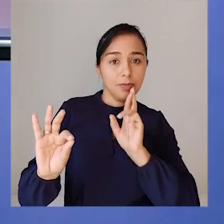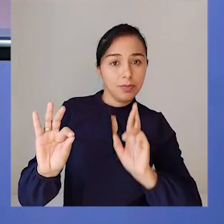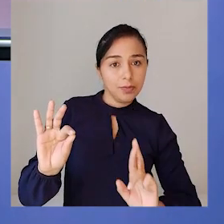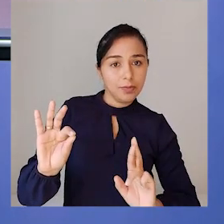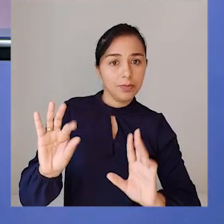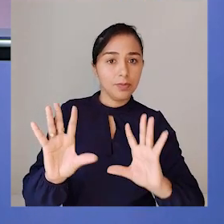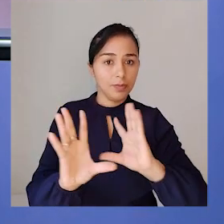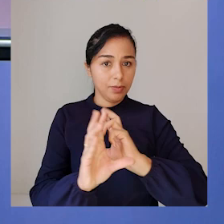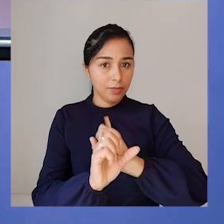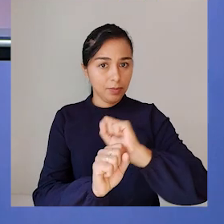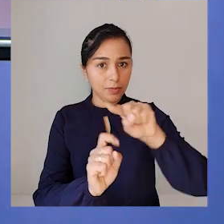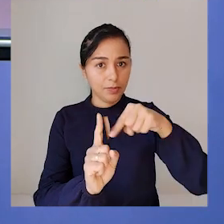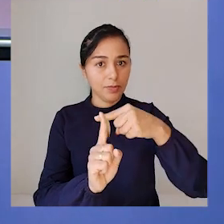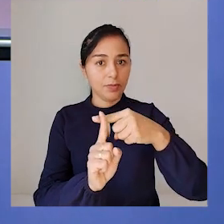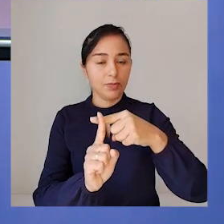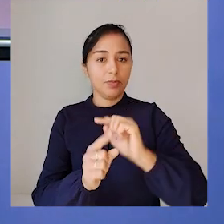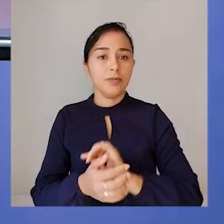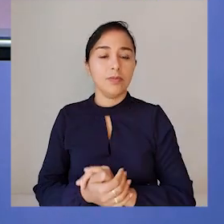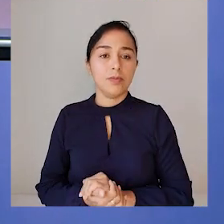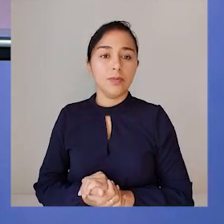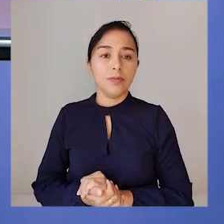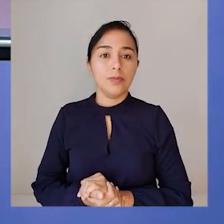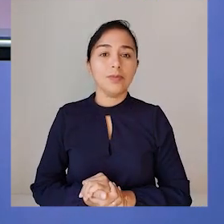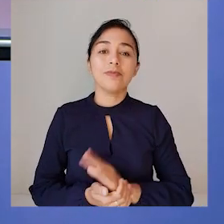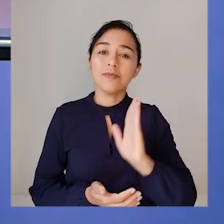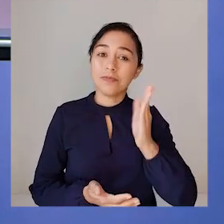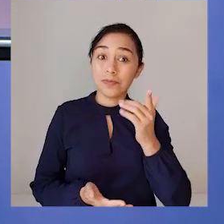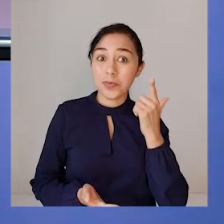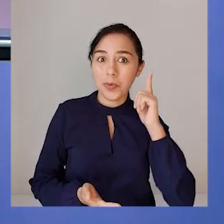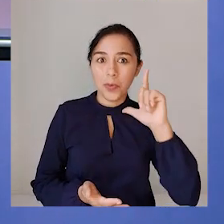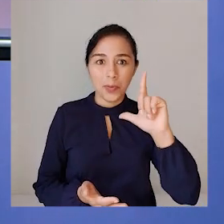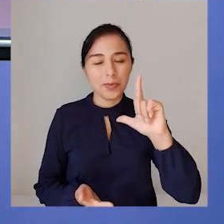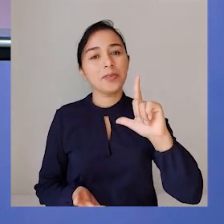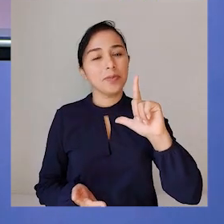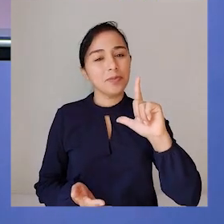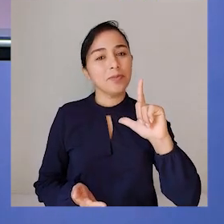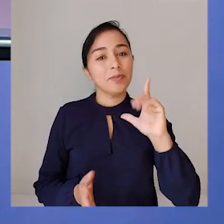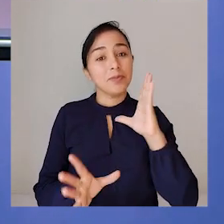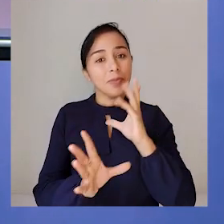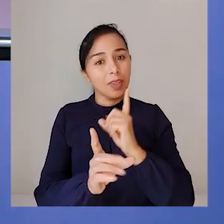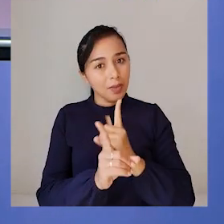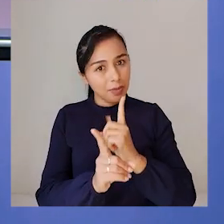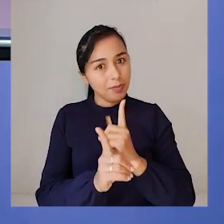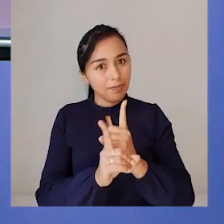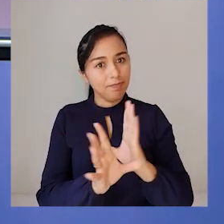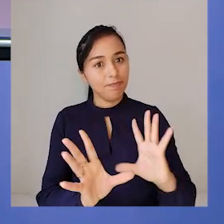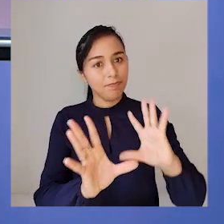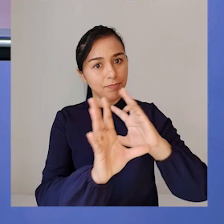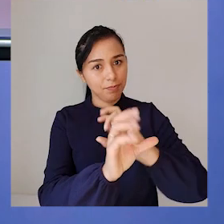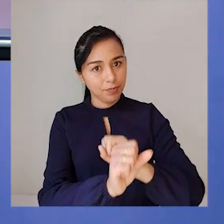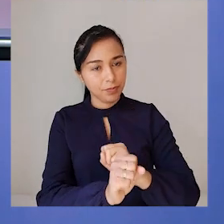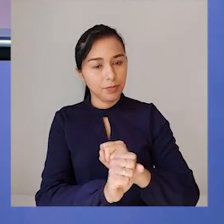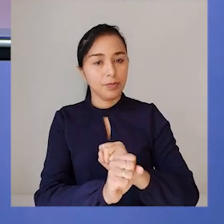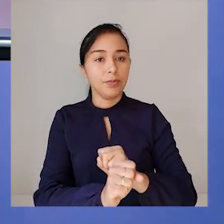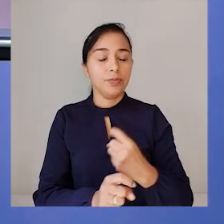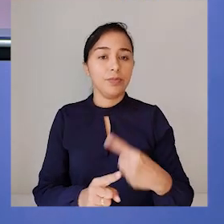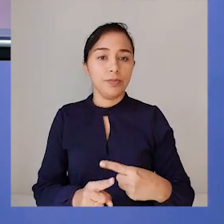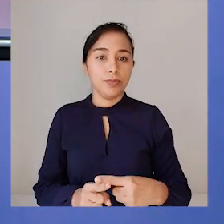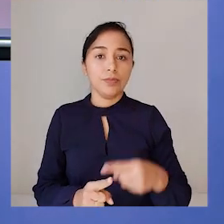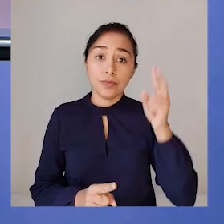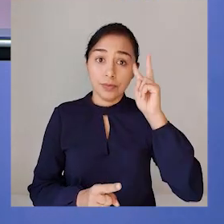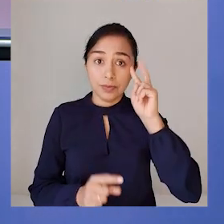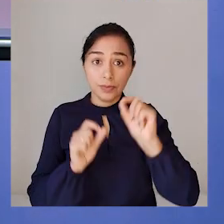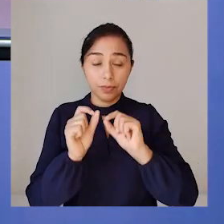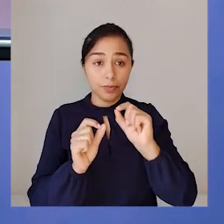delimitar e colocar o sinal de mais. Aqui nós já conseguimos fazer novamente a somatória, lembrando